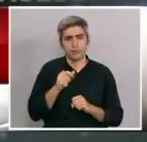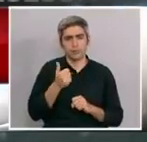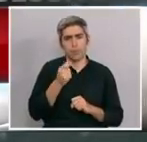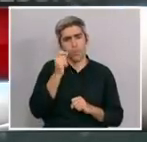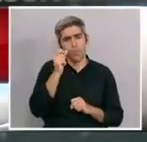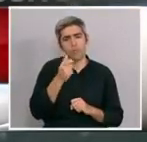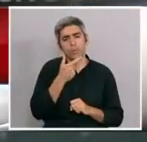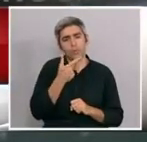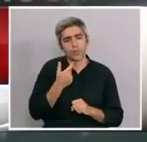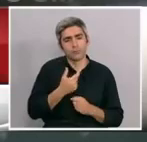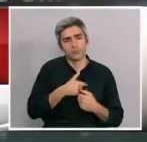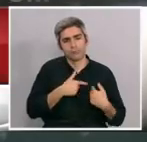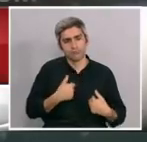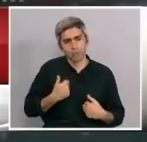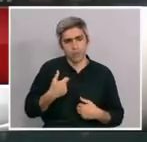doce.